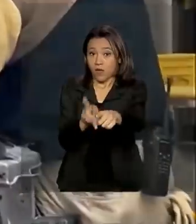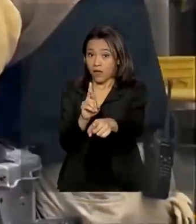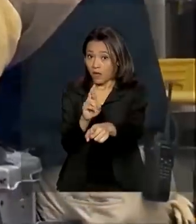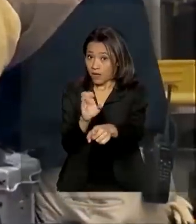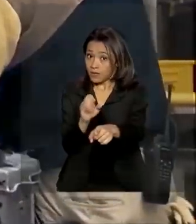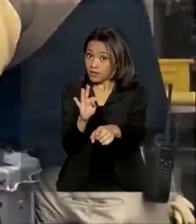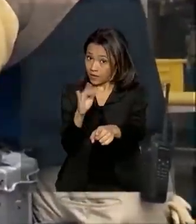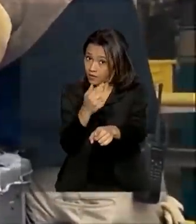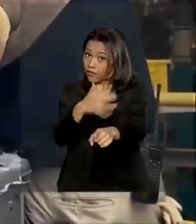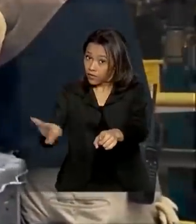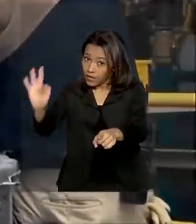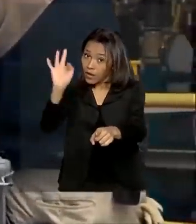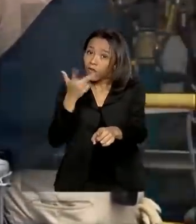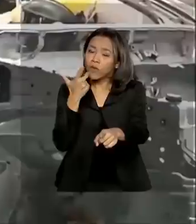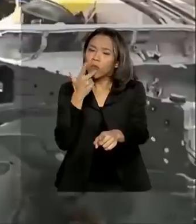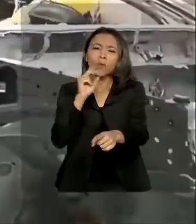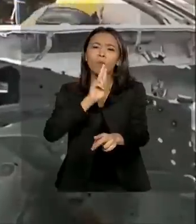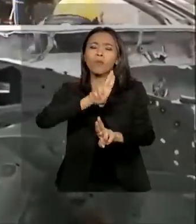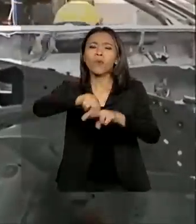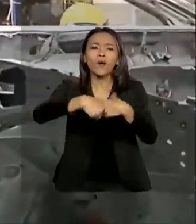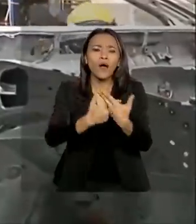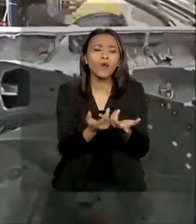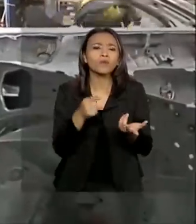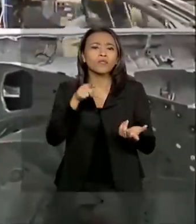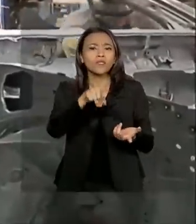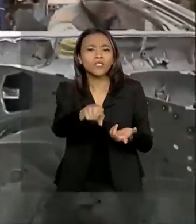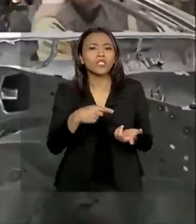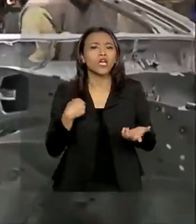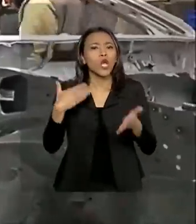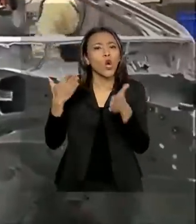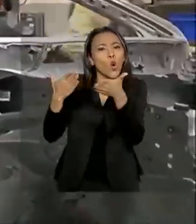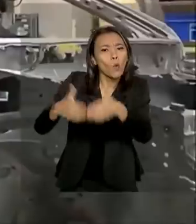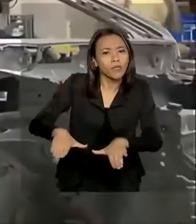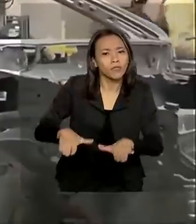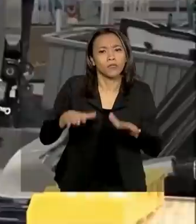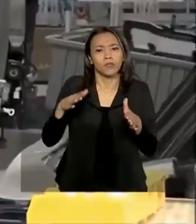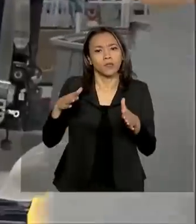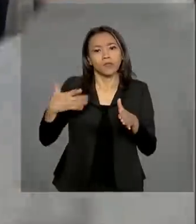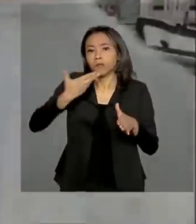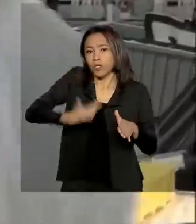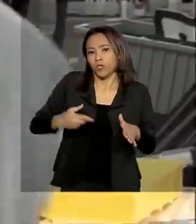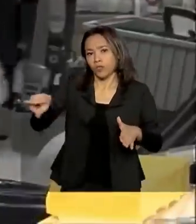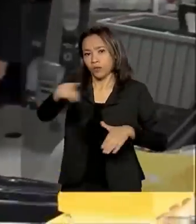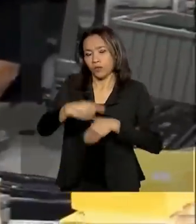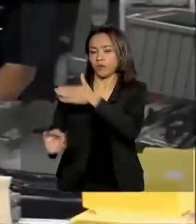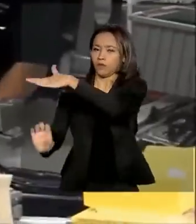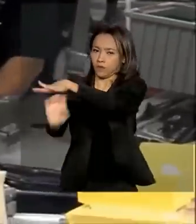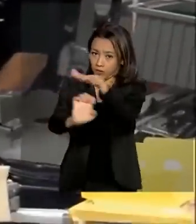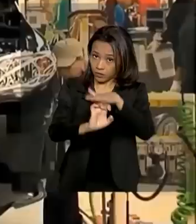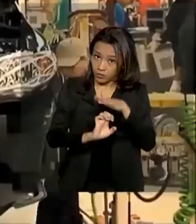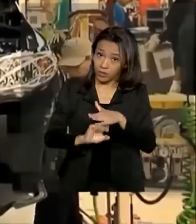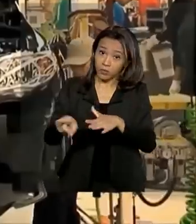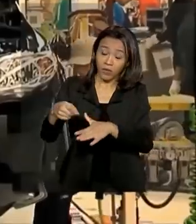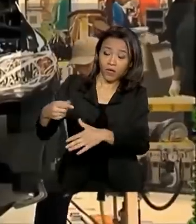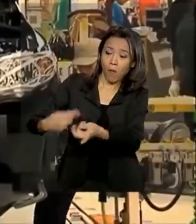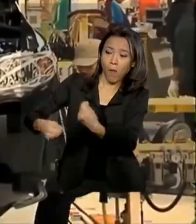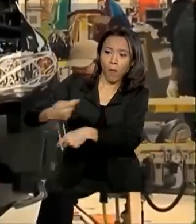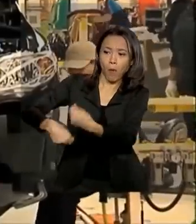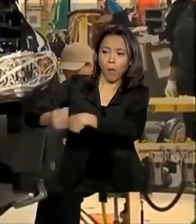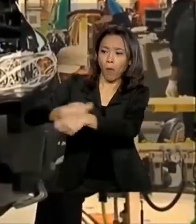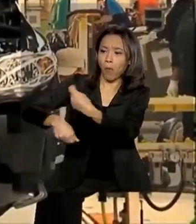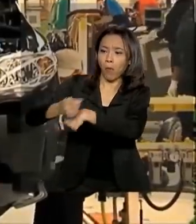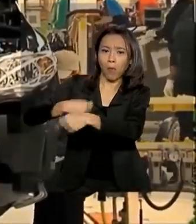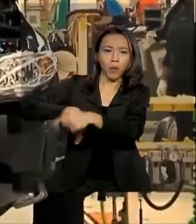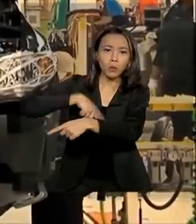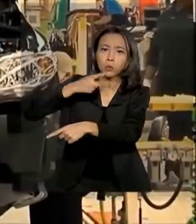impactado principalmente pelo aumento no pedido de compensações tributárias das empresas, que prevê interperda no faturamento provocada